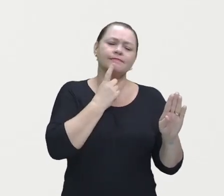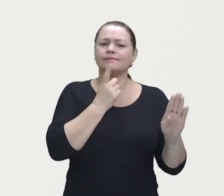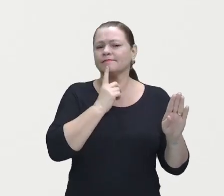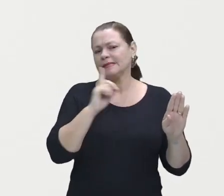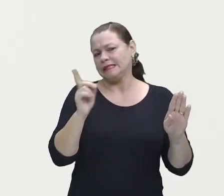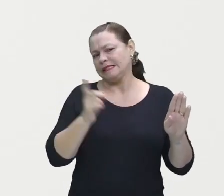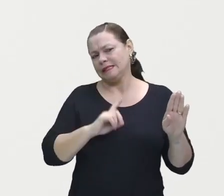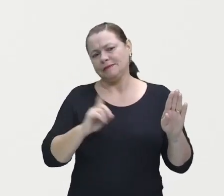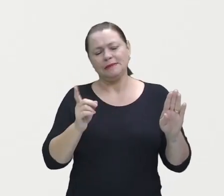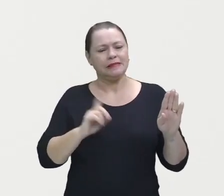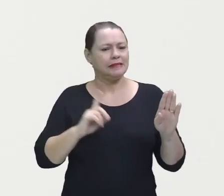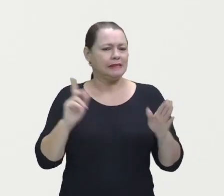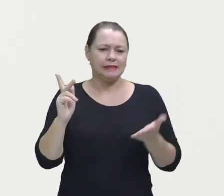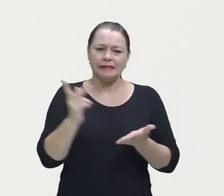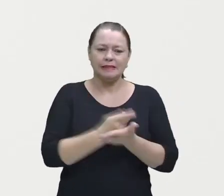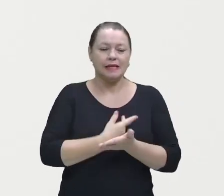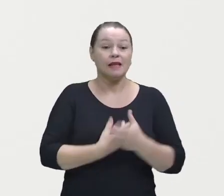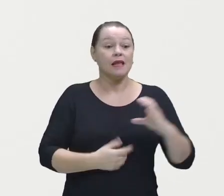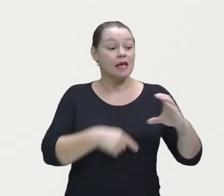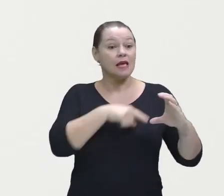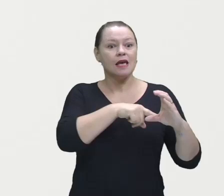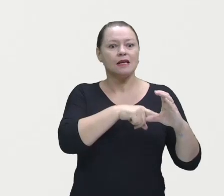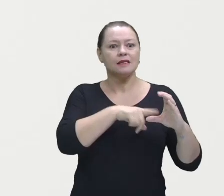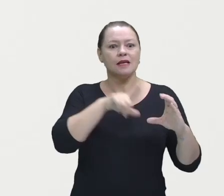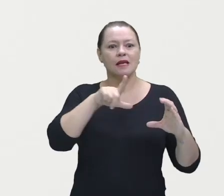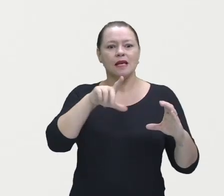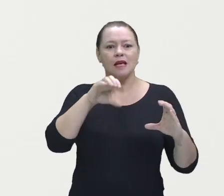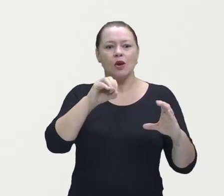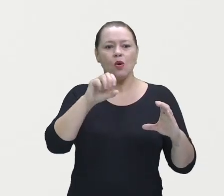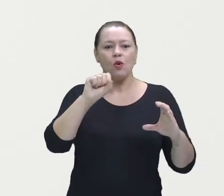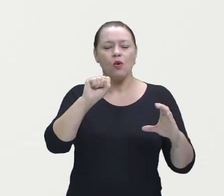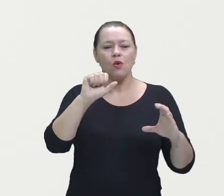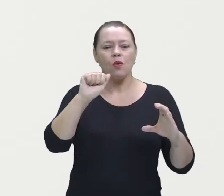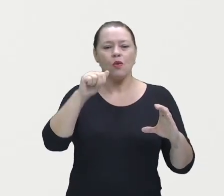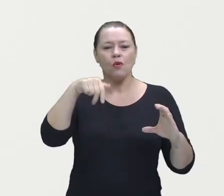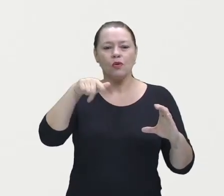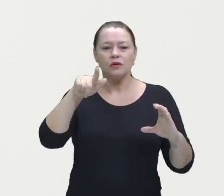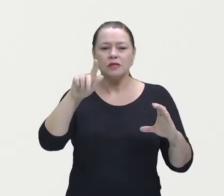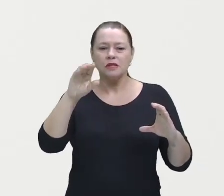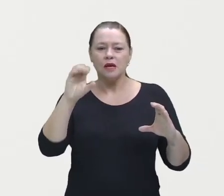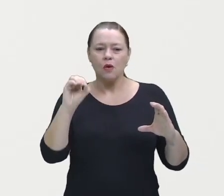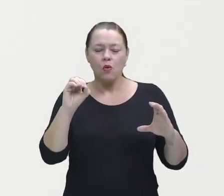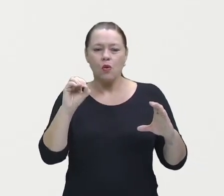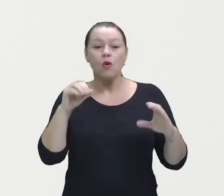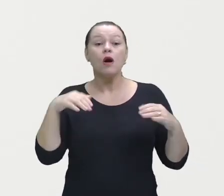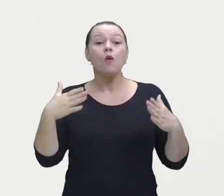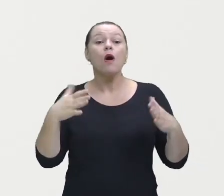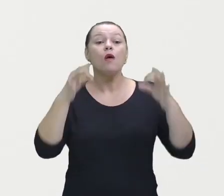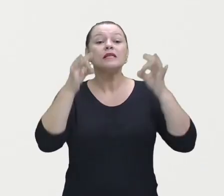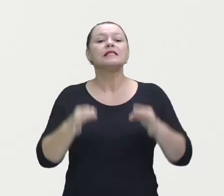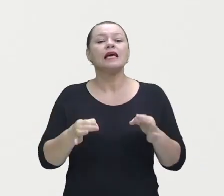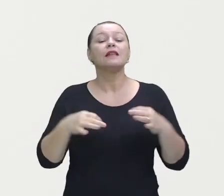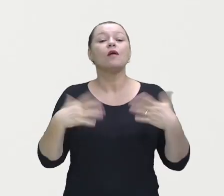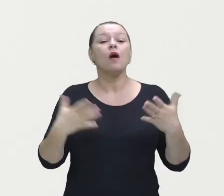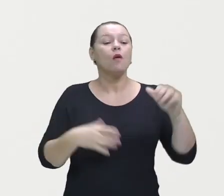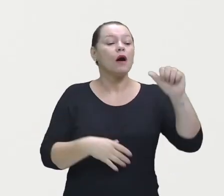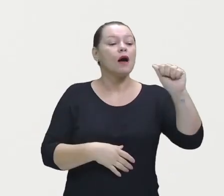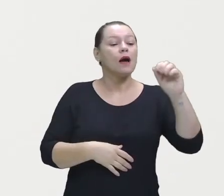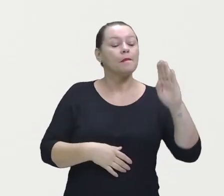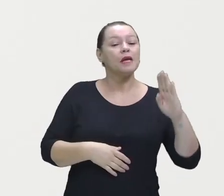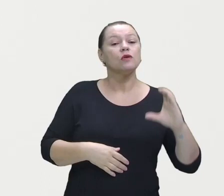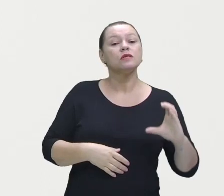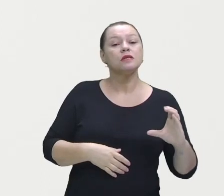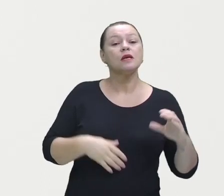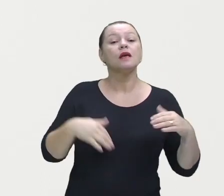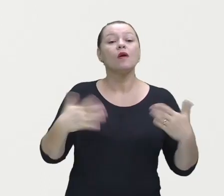Também não, hein? E a letra C diz que é losango. Qual você acha que é correta? Vamos